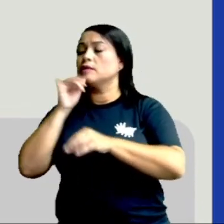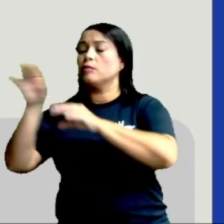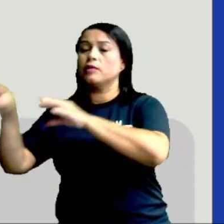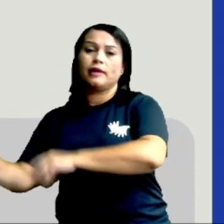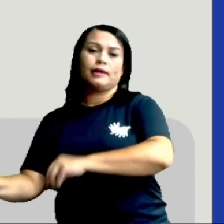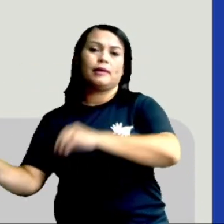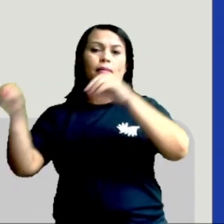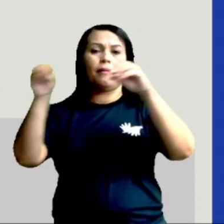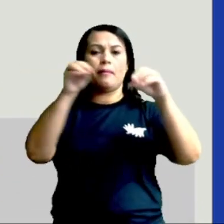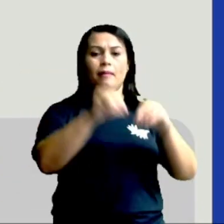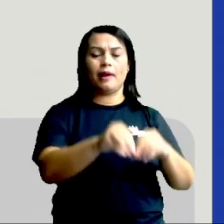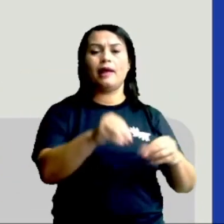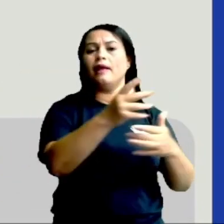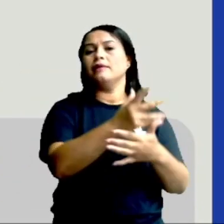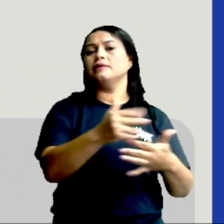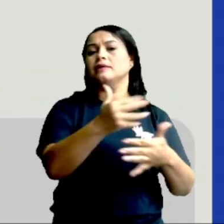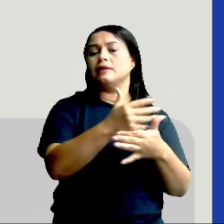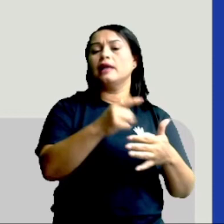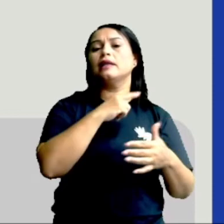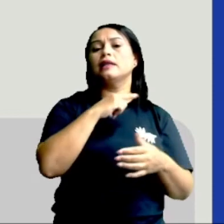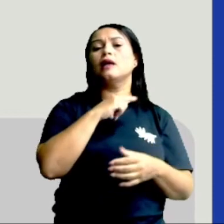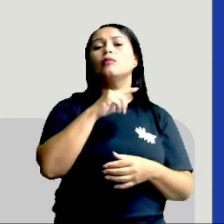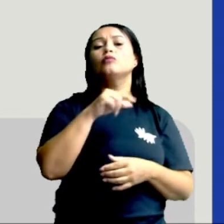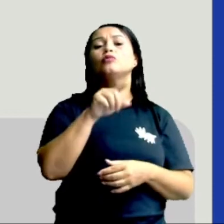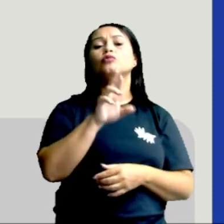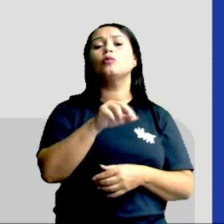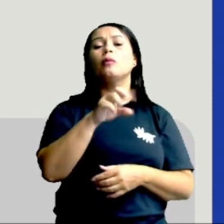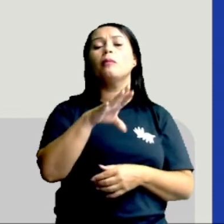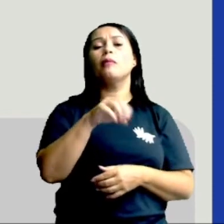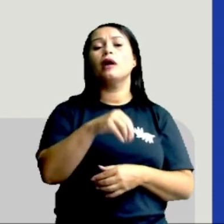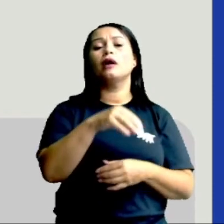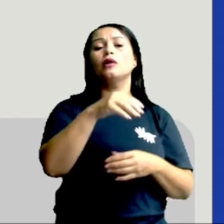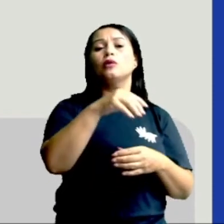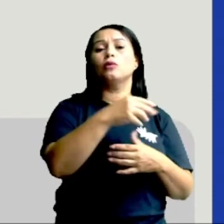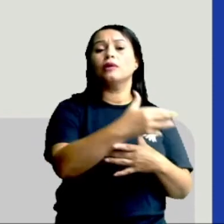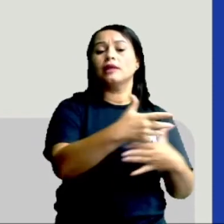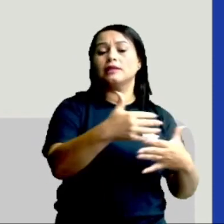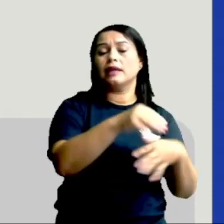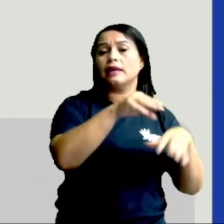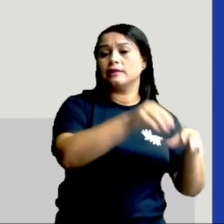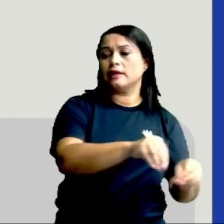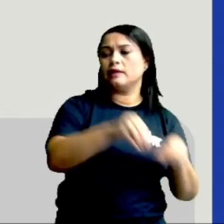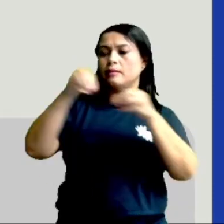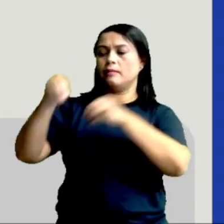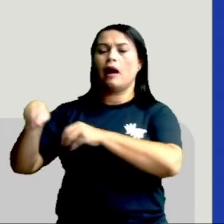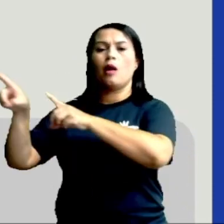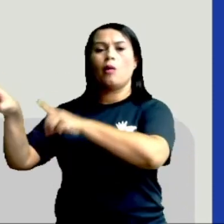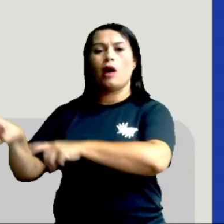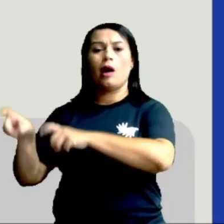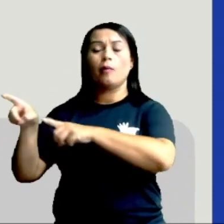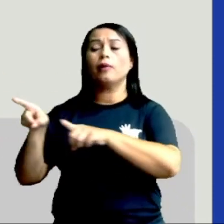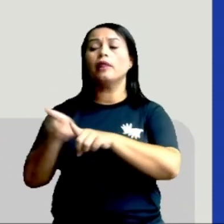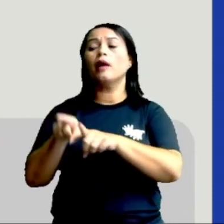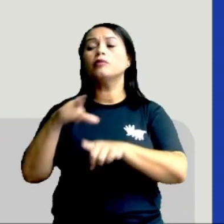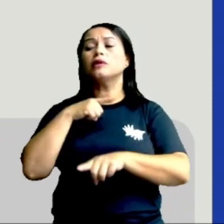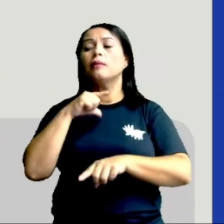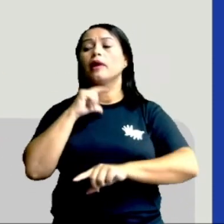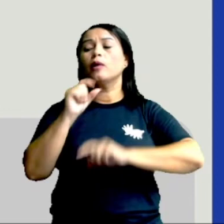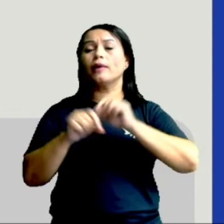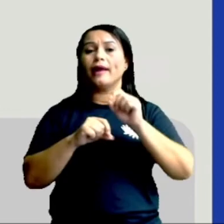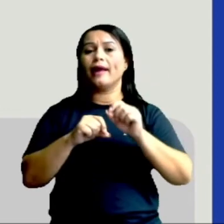o êxodo urbano, é o deslocamento da cidade para o campo. Temos também